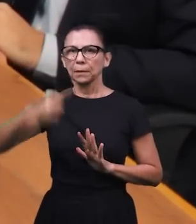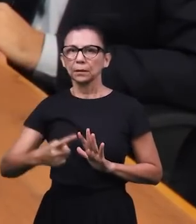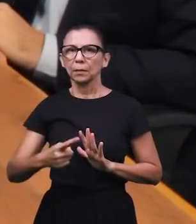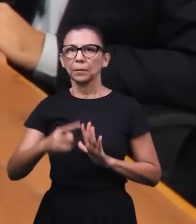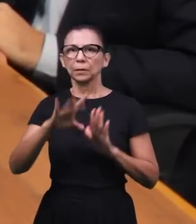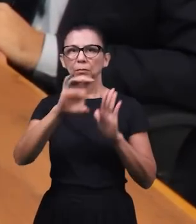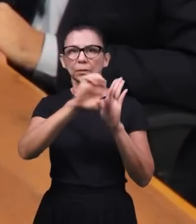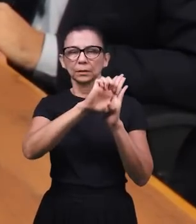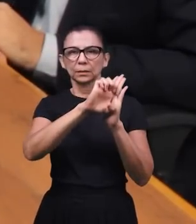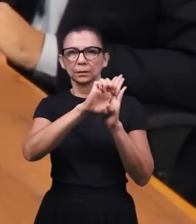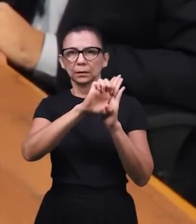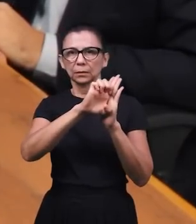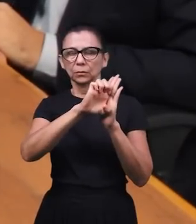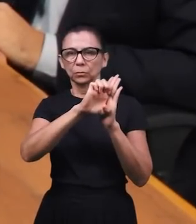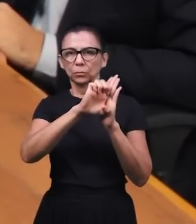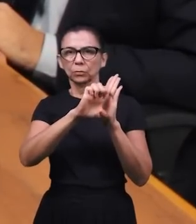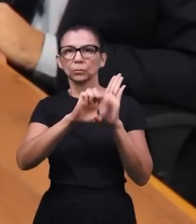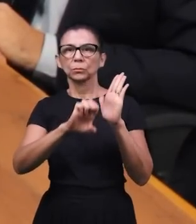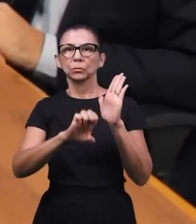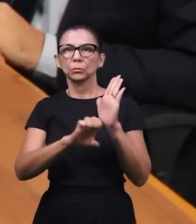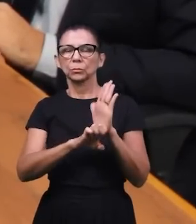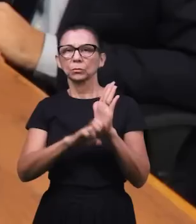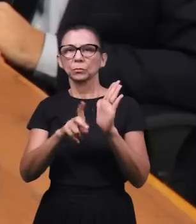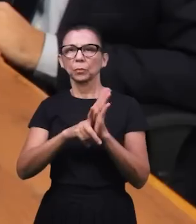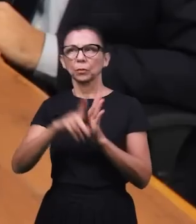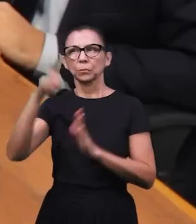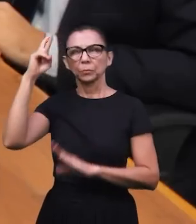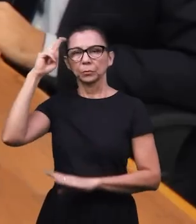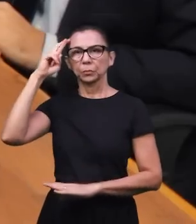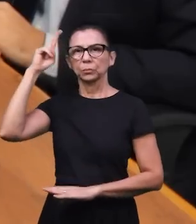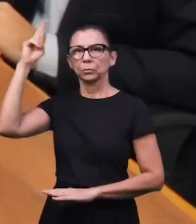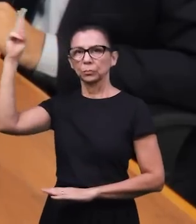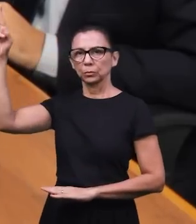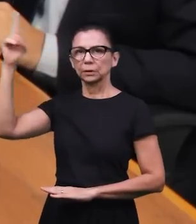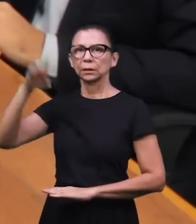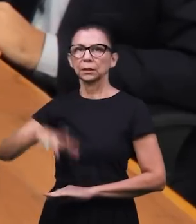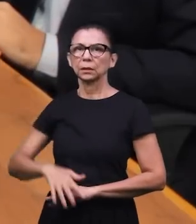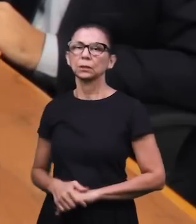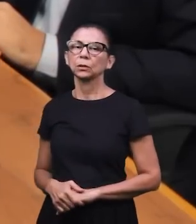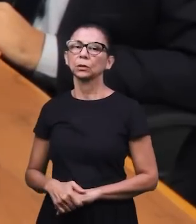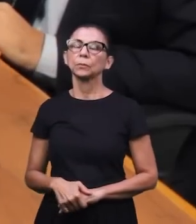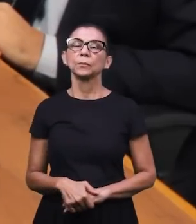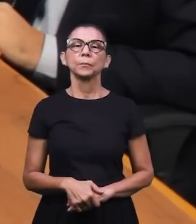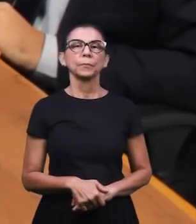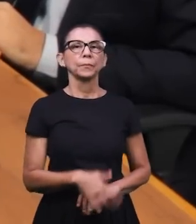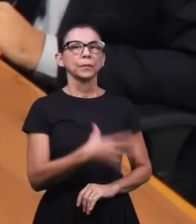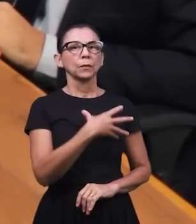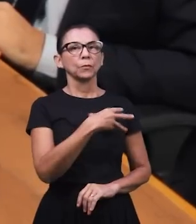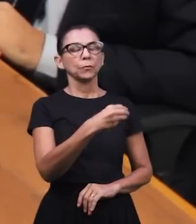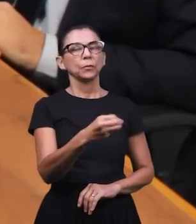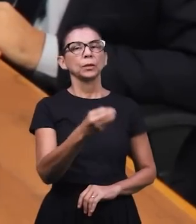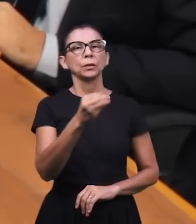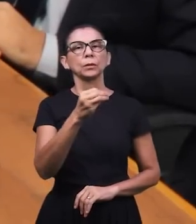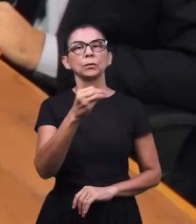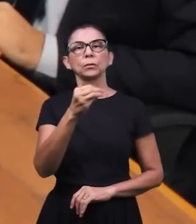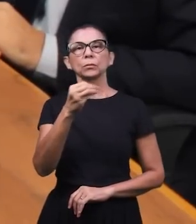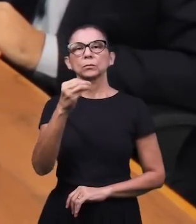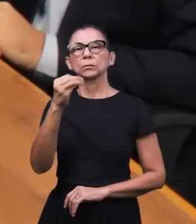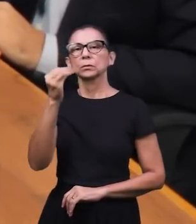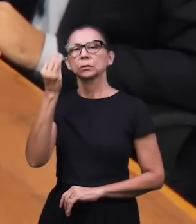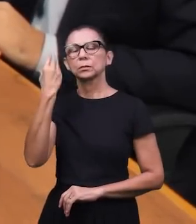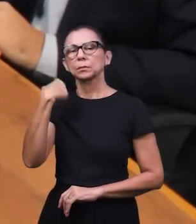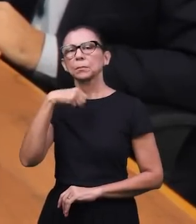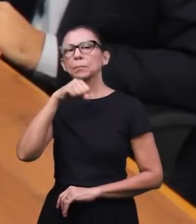os estatutos, juízos que mandou o Senhor. Os intimarás a teus filhos, dele falarás, assentado em casa, andando pelo caminho,